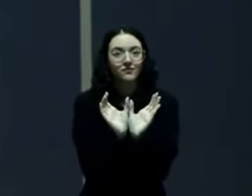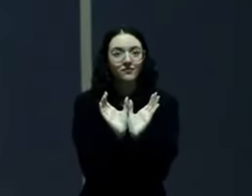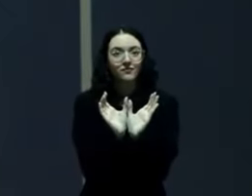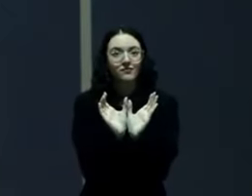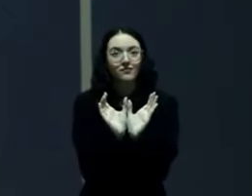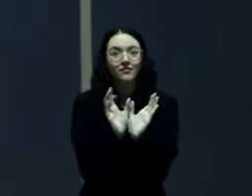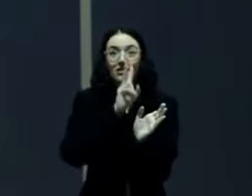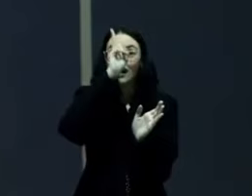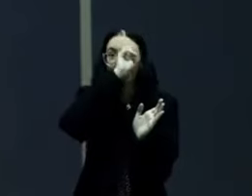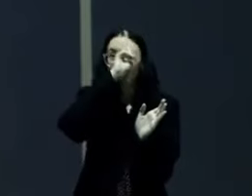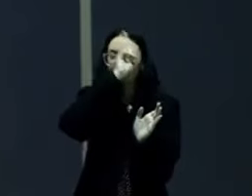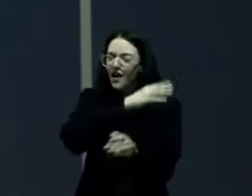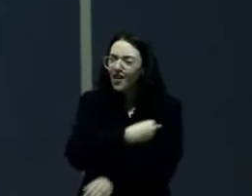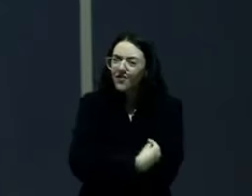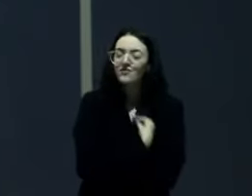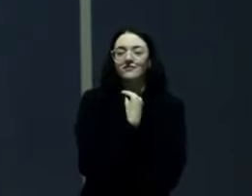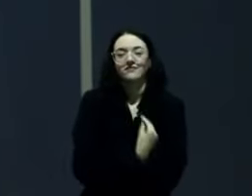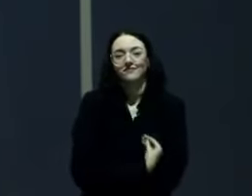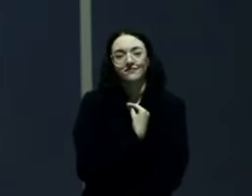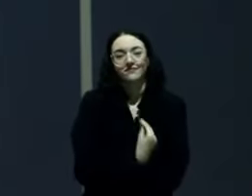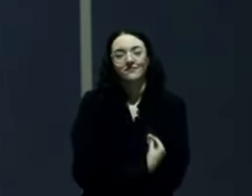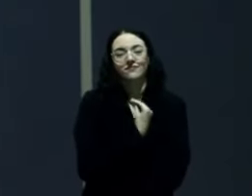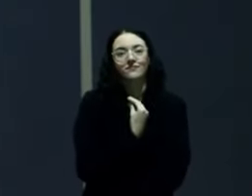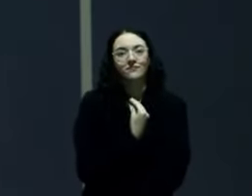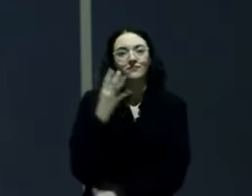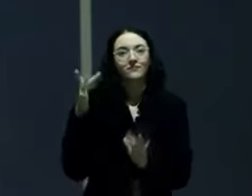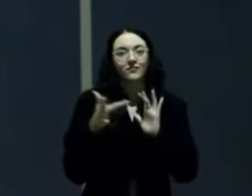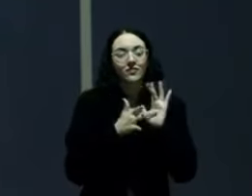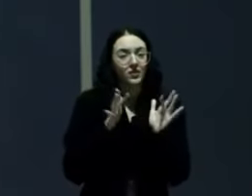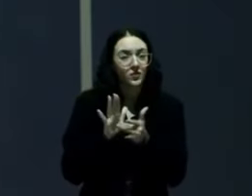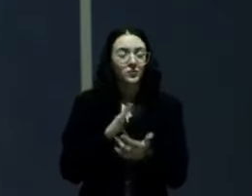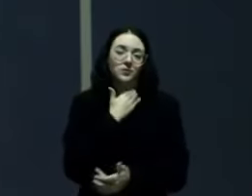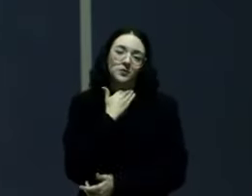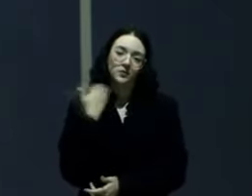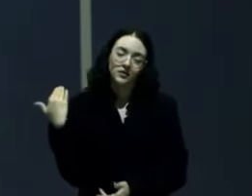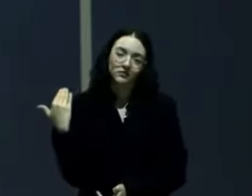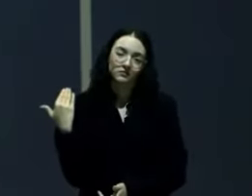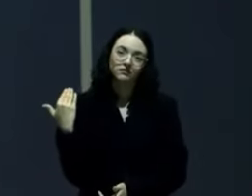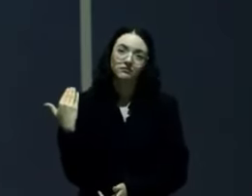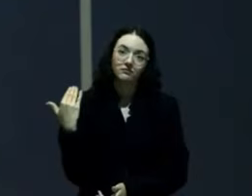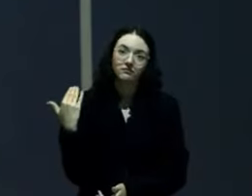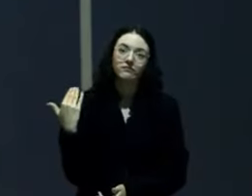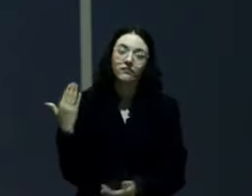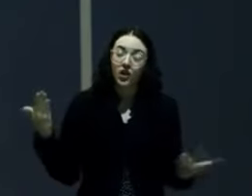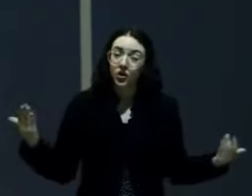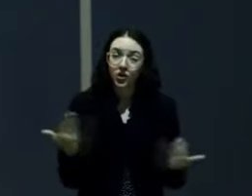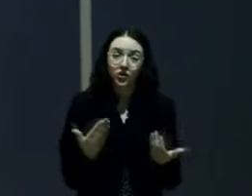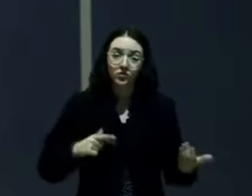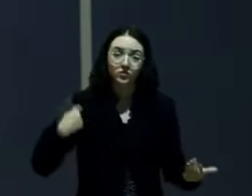é uma lembrança viva da morte do meu Jesus. Nós viemos aqui para